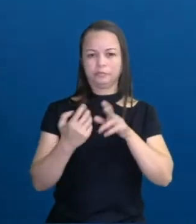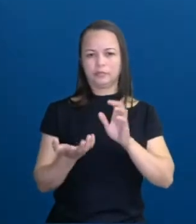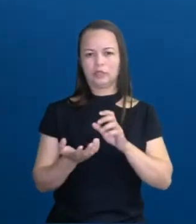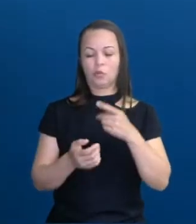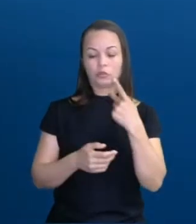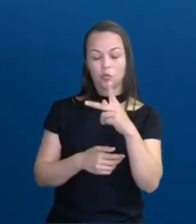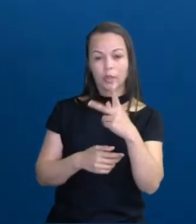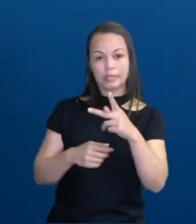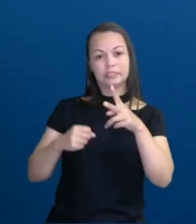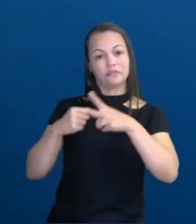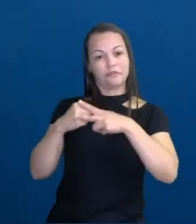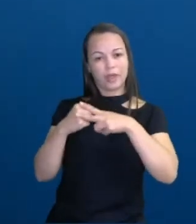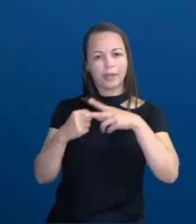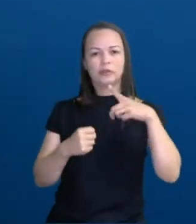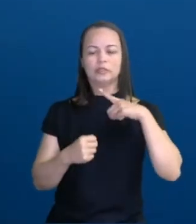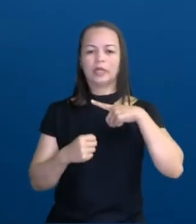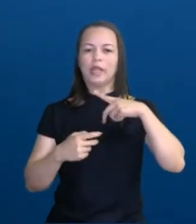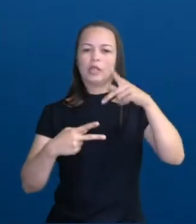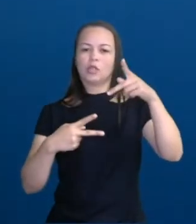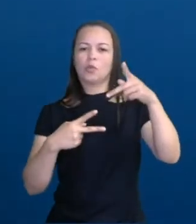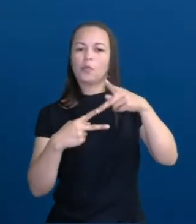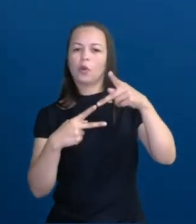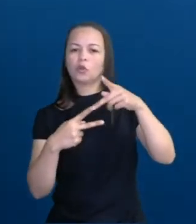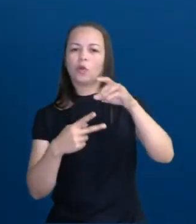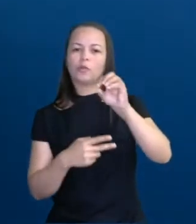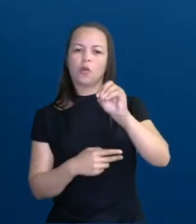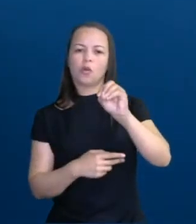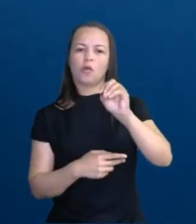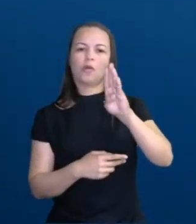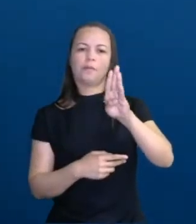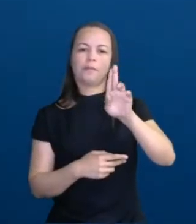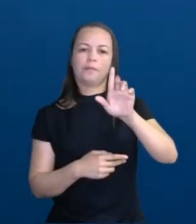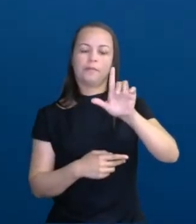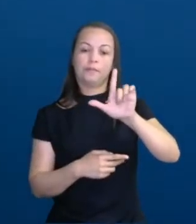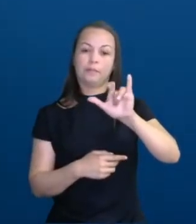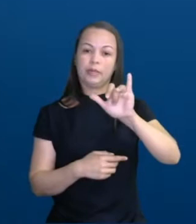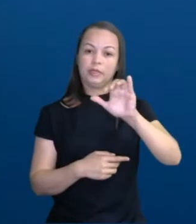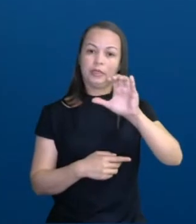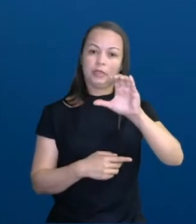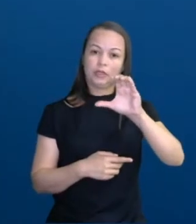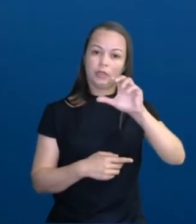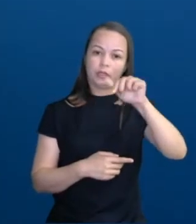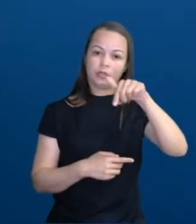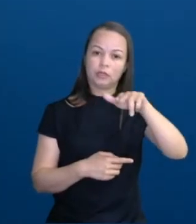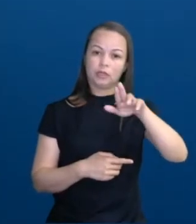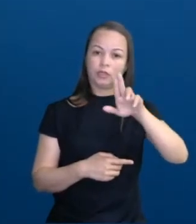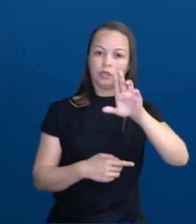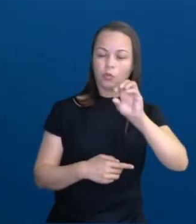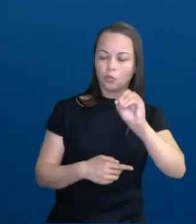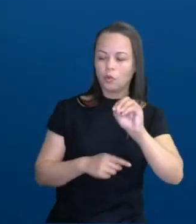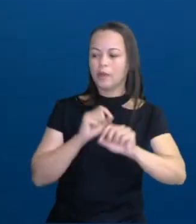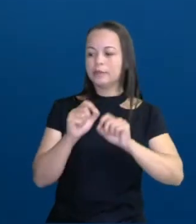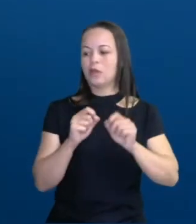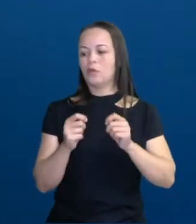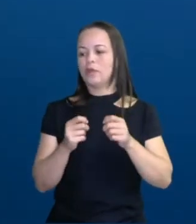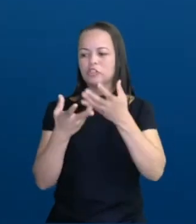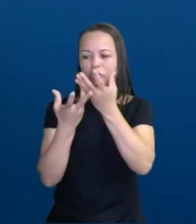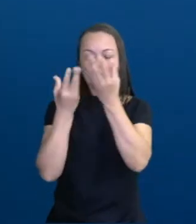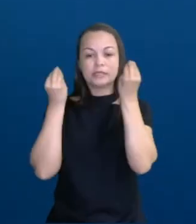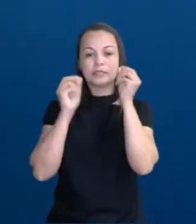verbo tá ele vem acompanhado de pronome oblíquo percebam aqui ó Eu Esqueci Esqueci Me